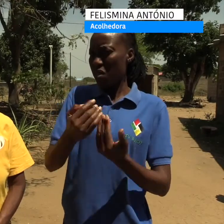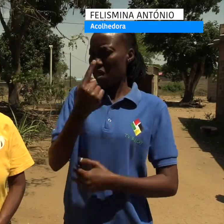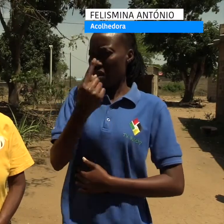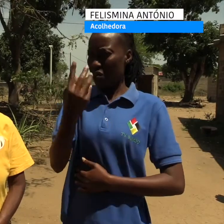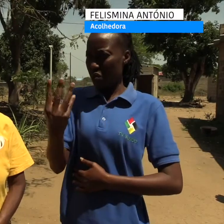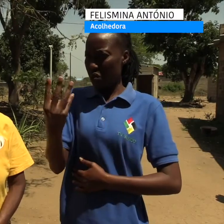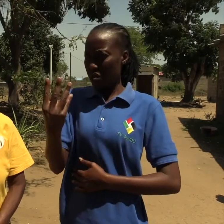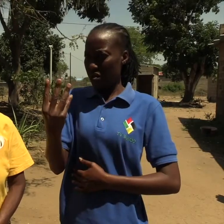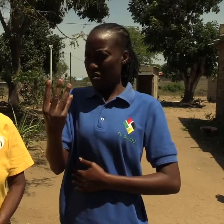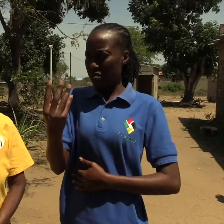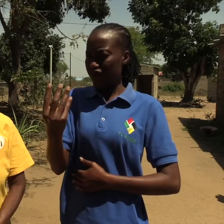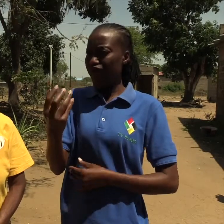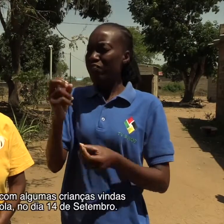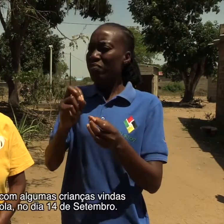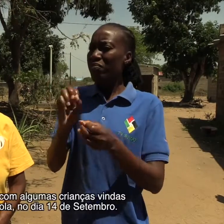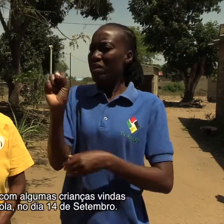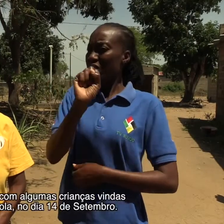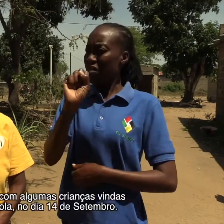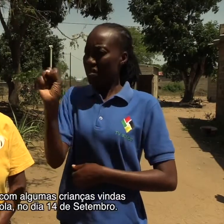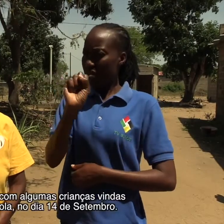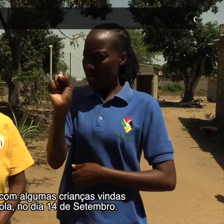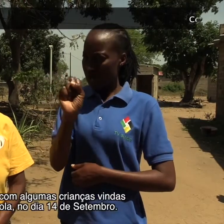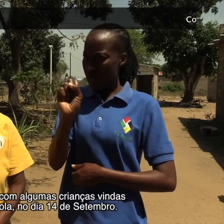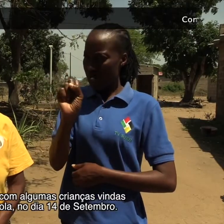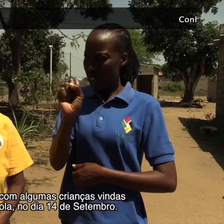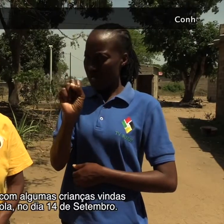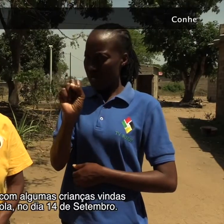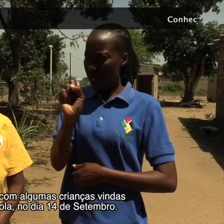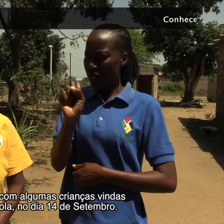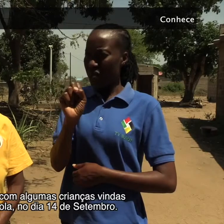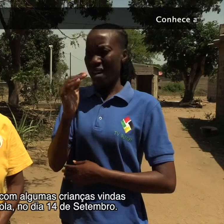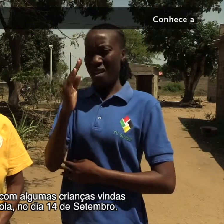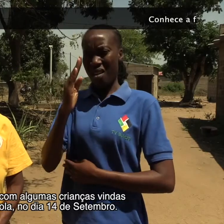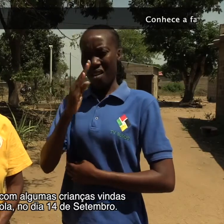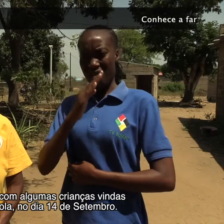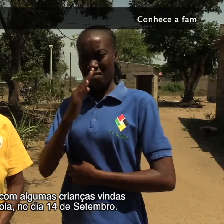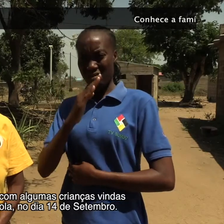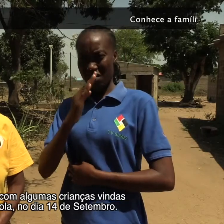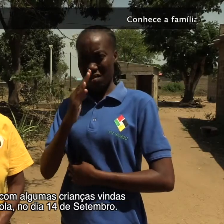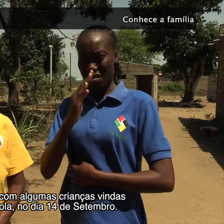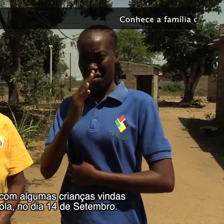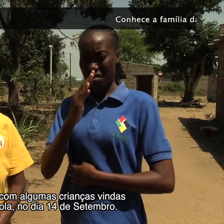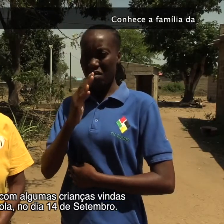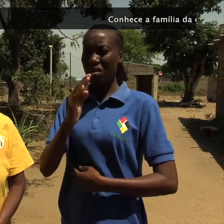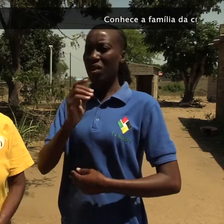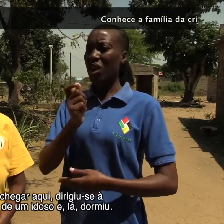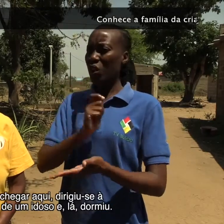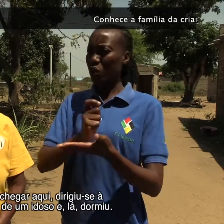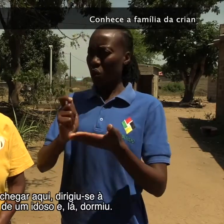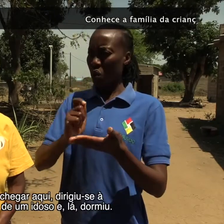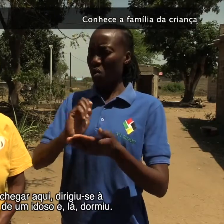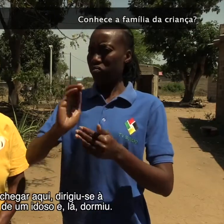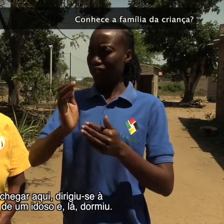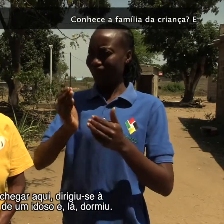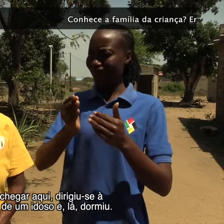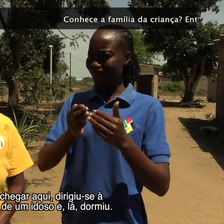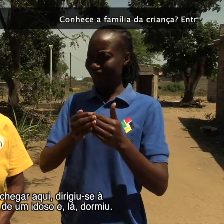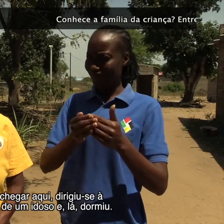14... Chegou com algumas crianças vindas da escola. No dia 14 de setembro, ao chegar